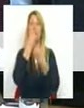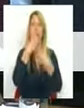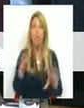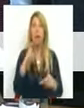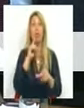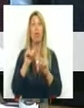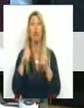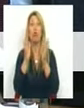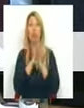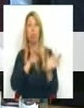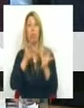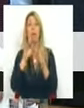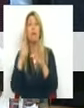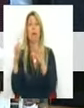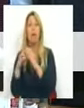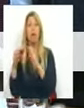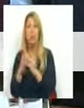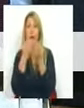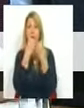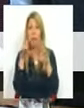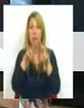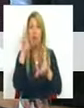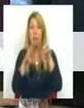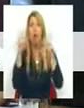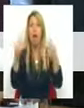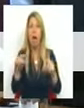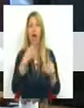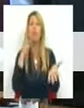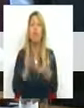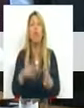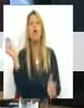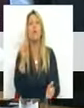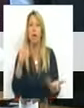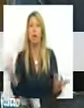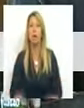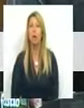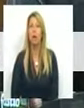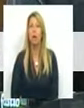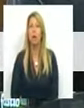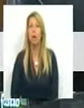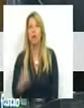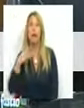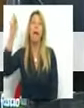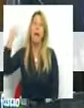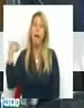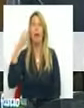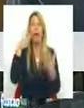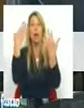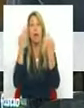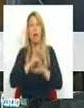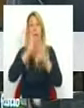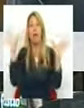novamente, poderão haver perdas para os acionistas, são verdadeiras ou falsas estas afirmações? À altura, naturalmente.